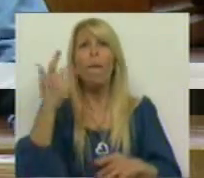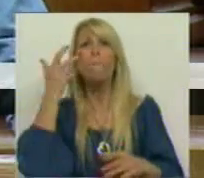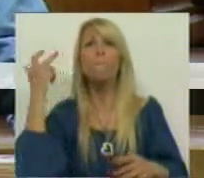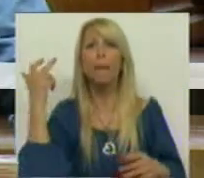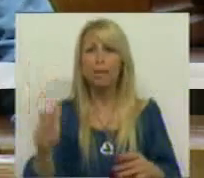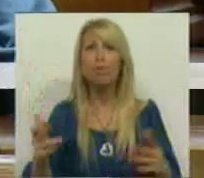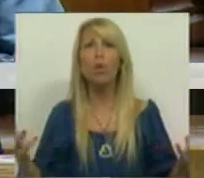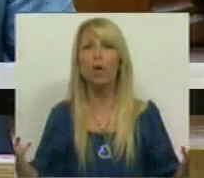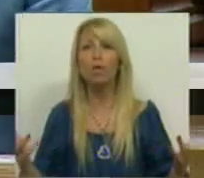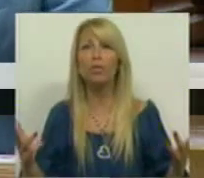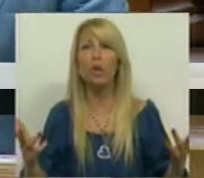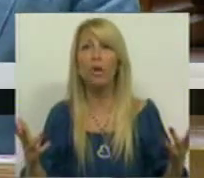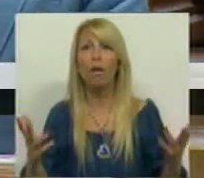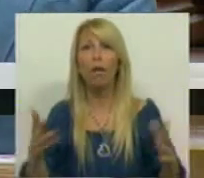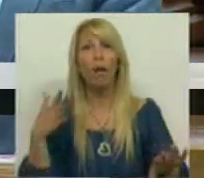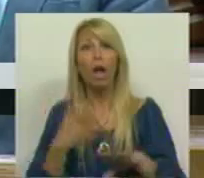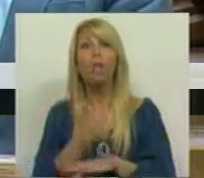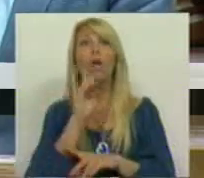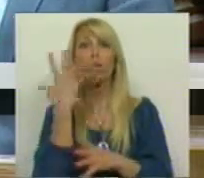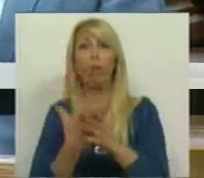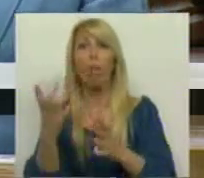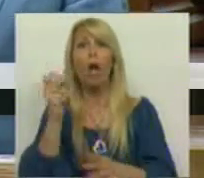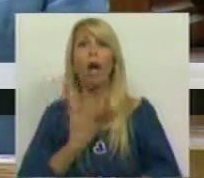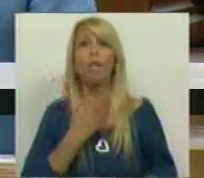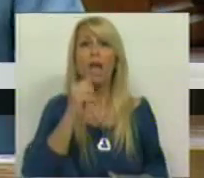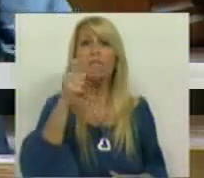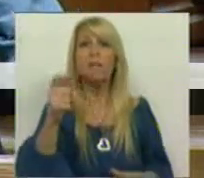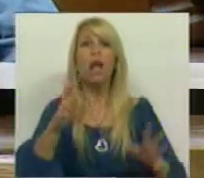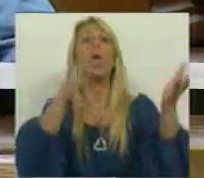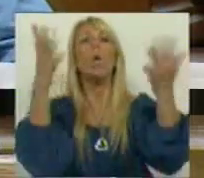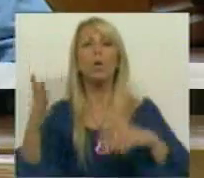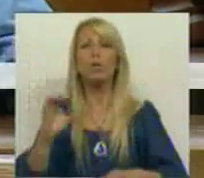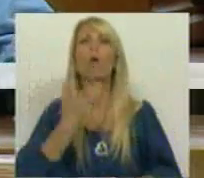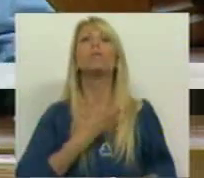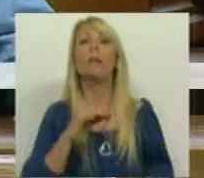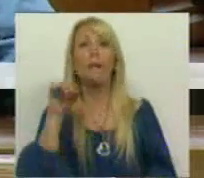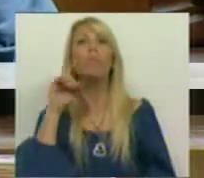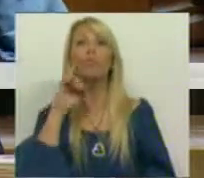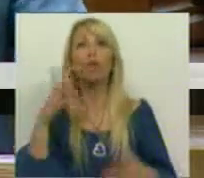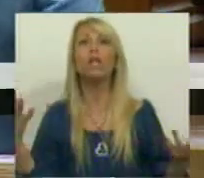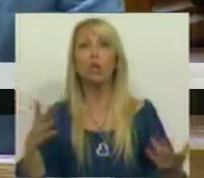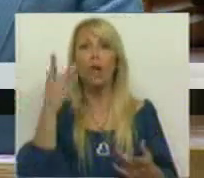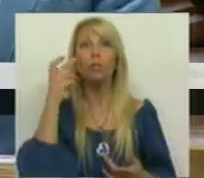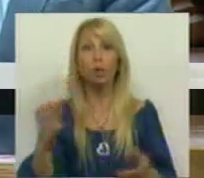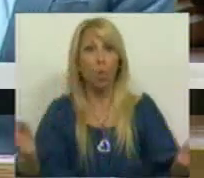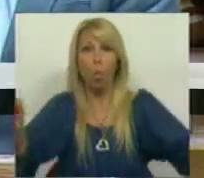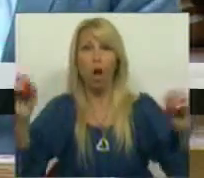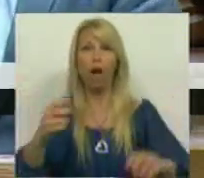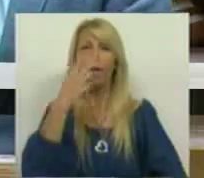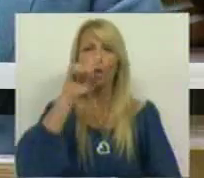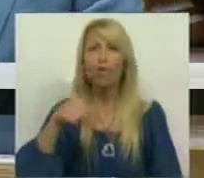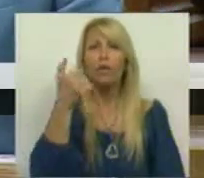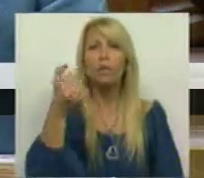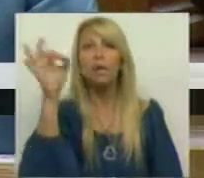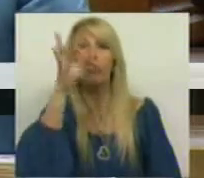através do que é a contribuição para a ADSE? Onde está o CDS na proteção das pensões? Não existe. 2,5%